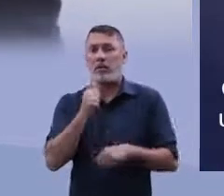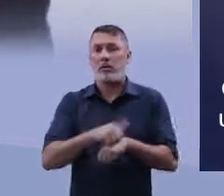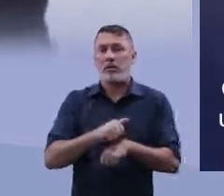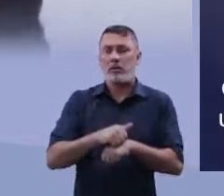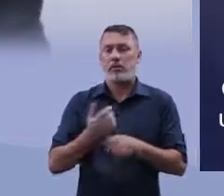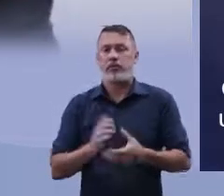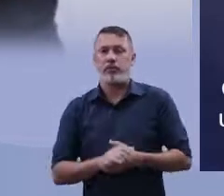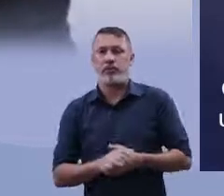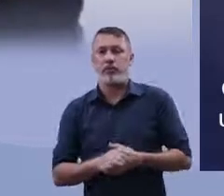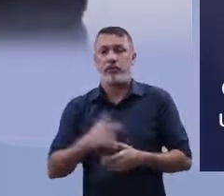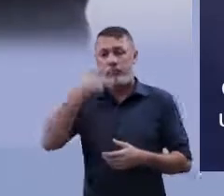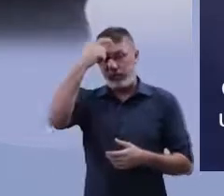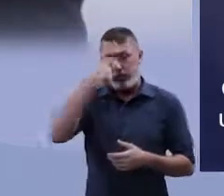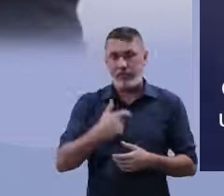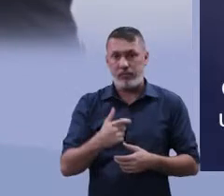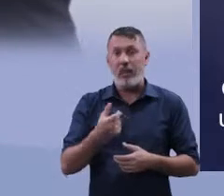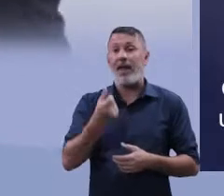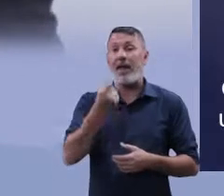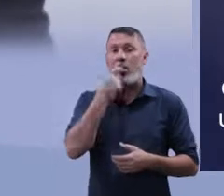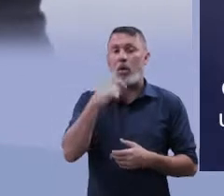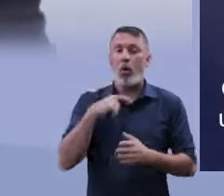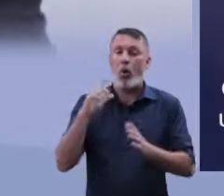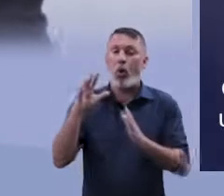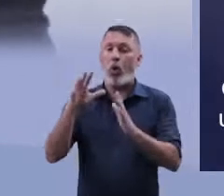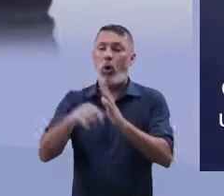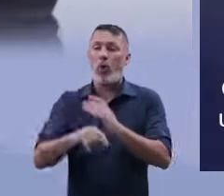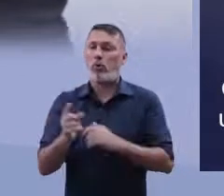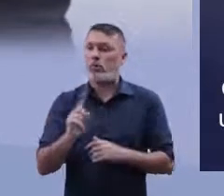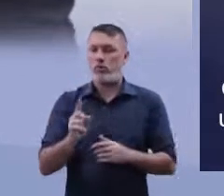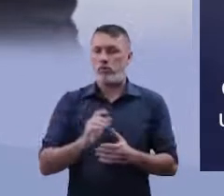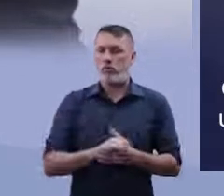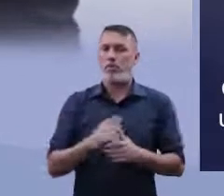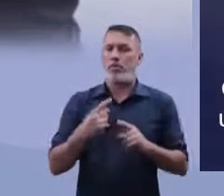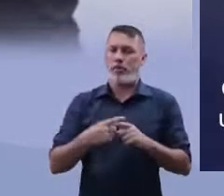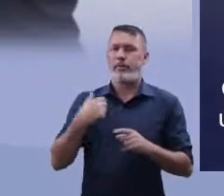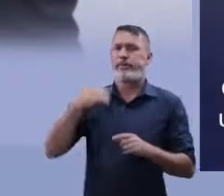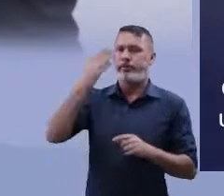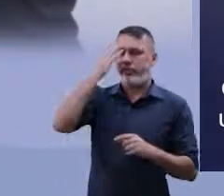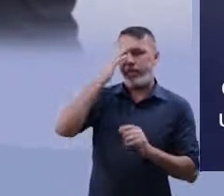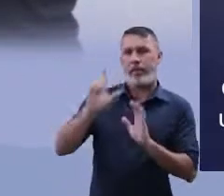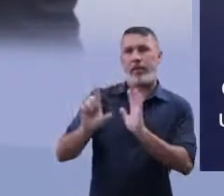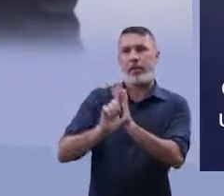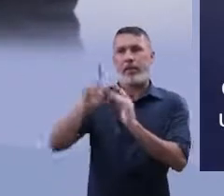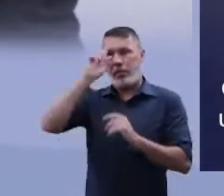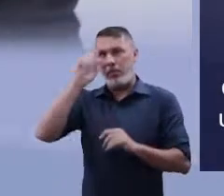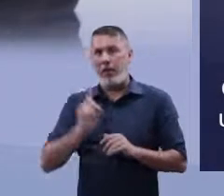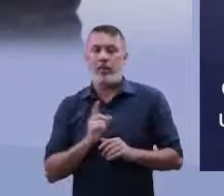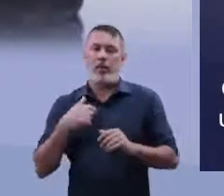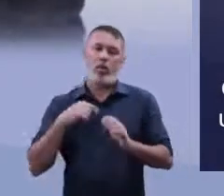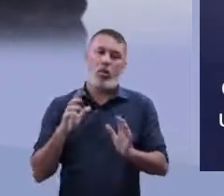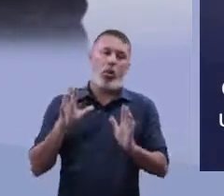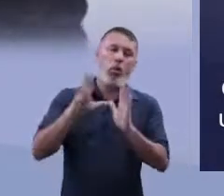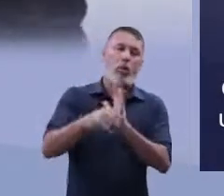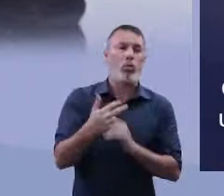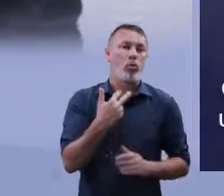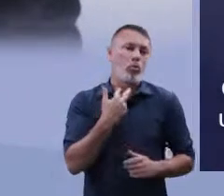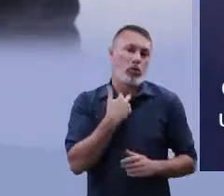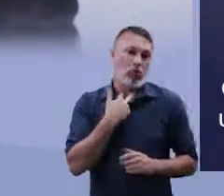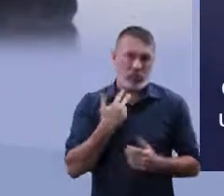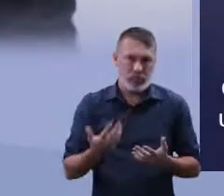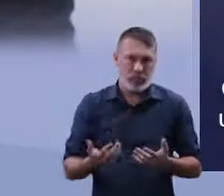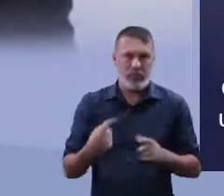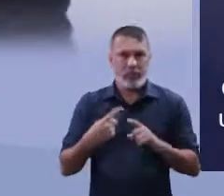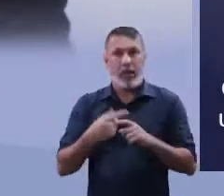do Kant. O sujeito não rouba o medicamento, ele está agindo por dever porque ele tem uma lei moral dentro dele que mesmo que a